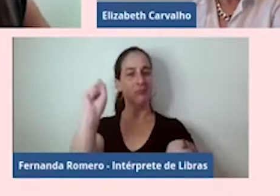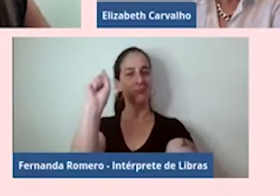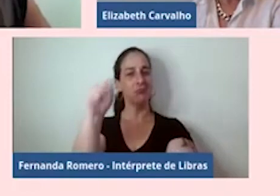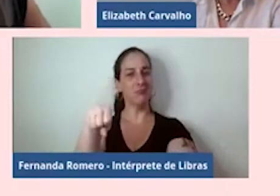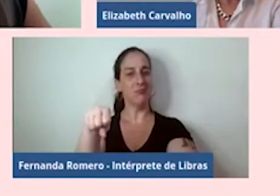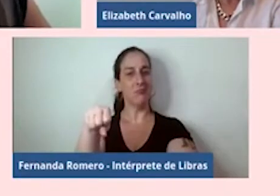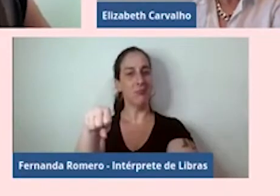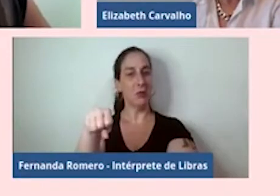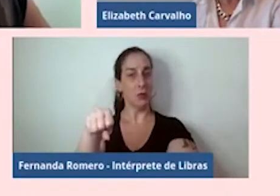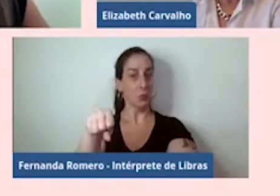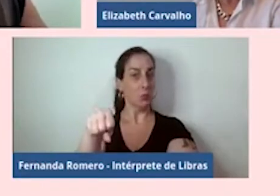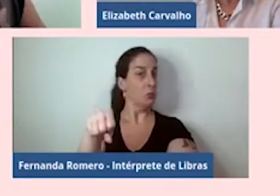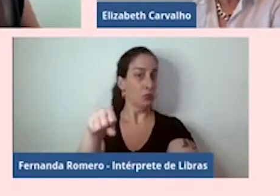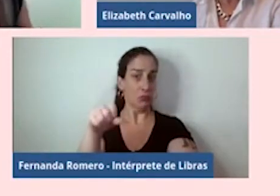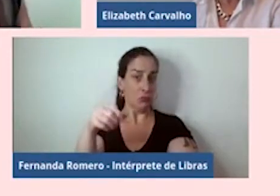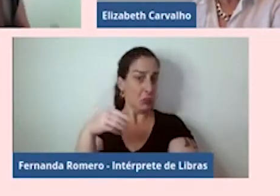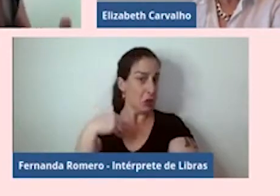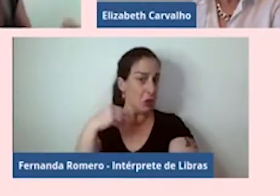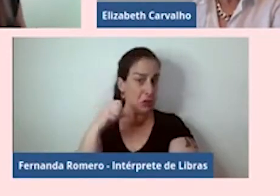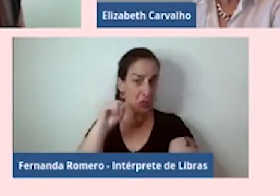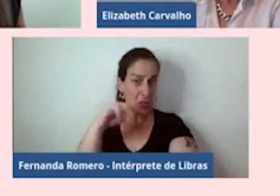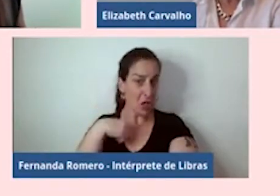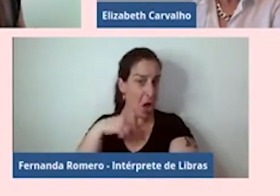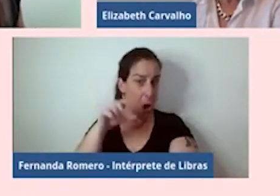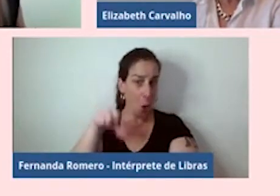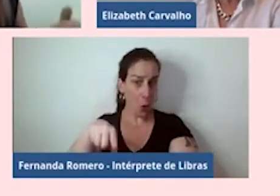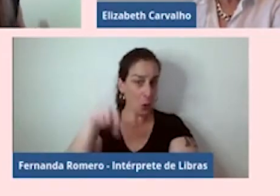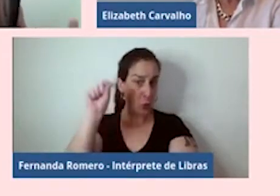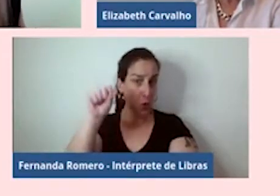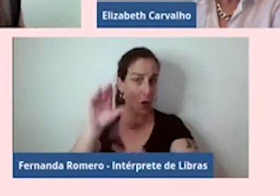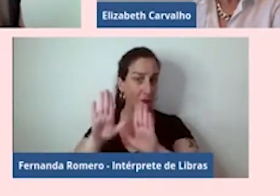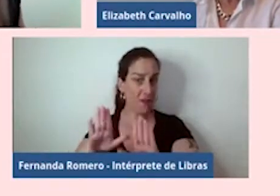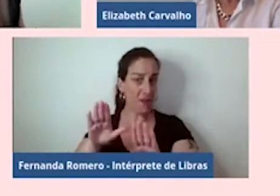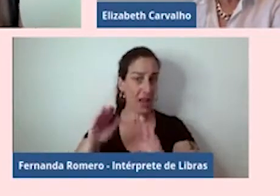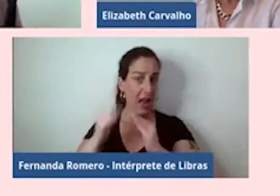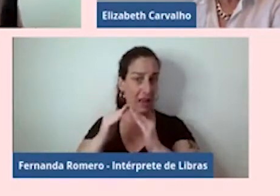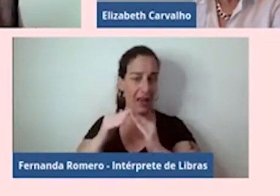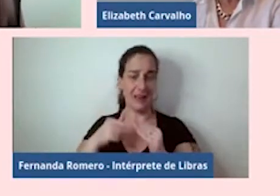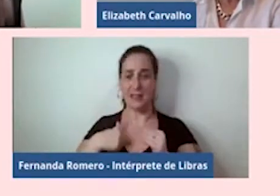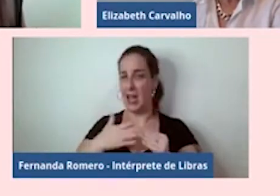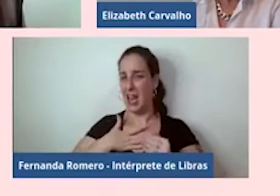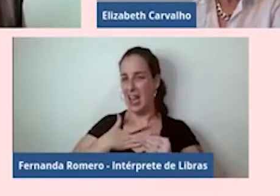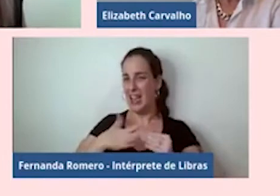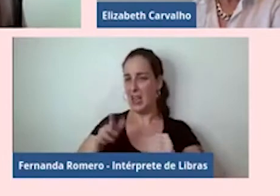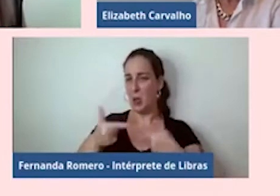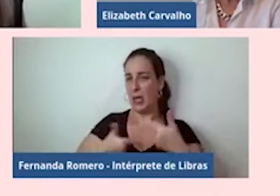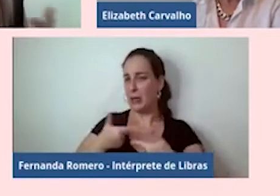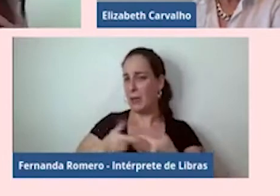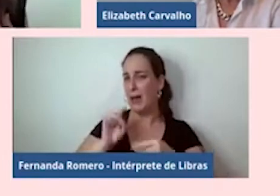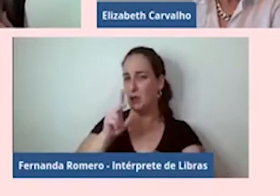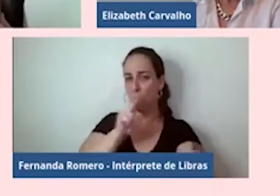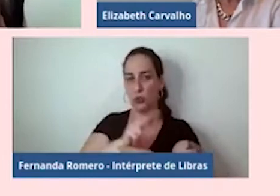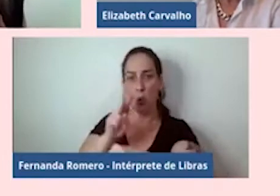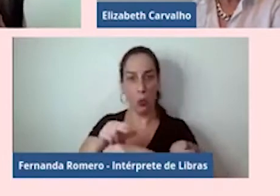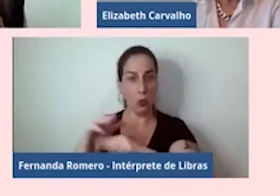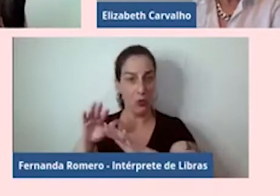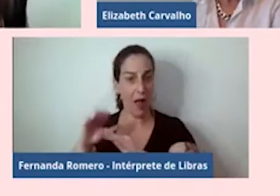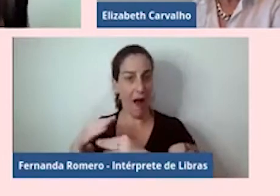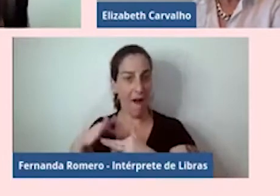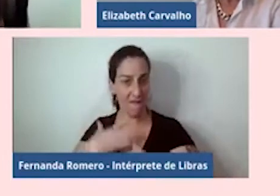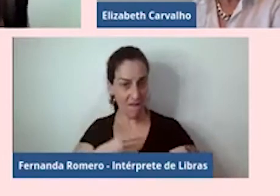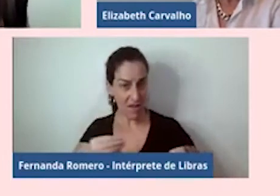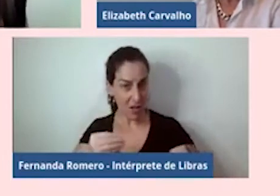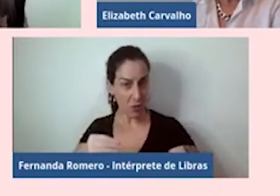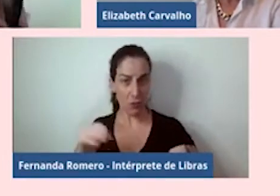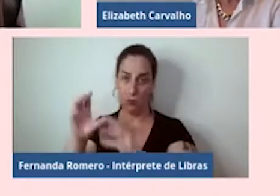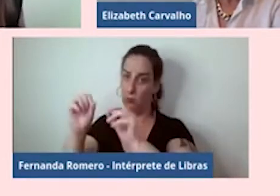a decisão que a gente tomar. Se a gente decidiu ficar em casa, bom, eu não quero mais trabalhar, quero só cuidar dos meus filhos, da minha casa, isso me faz feliz,